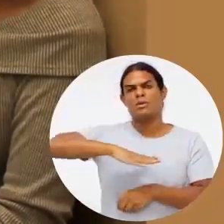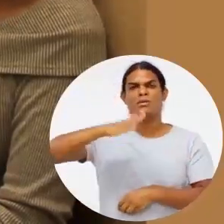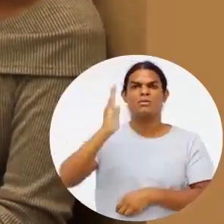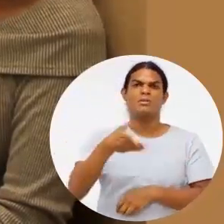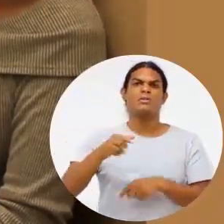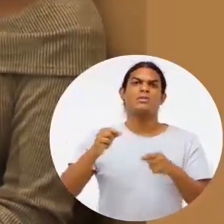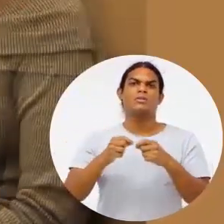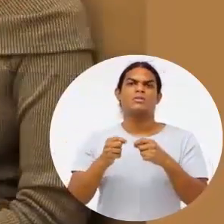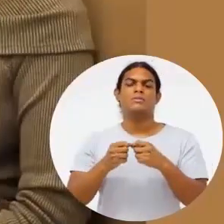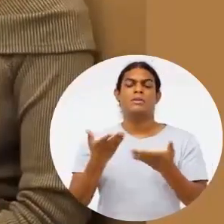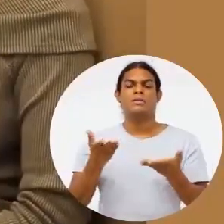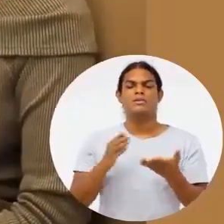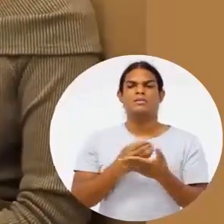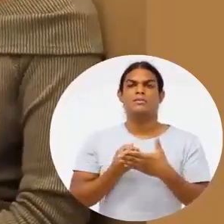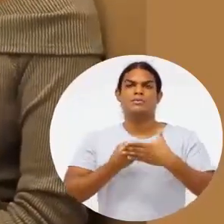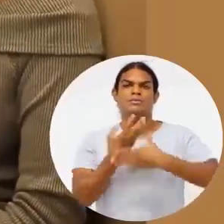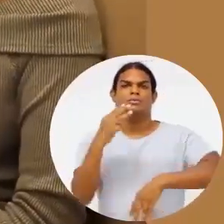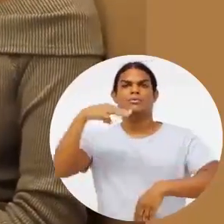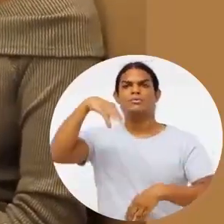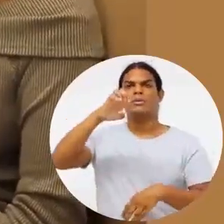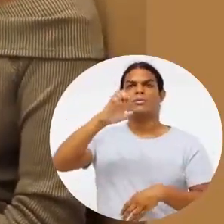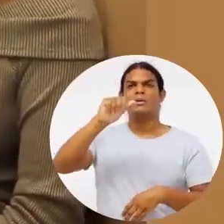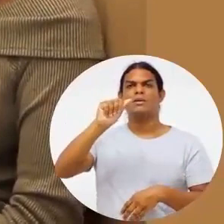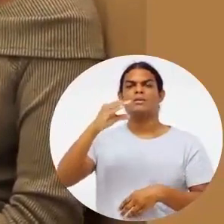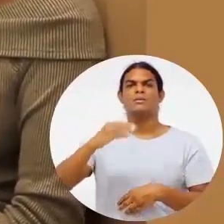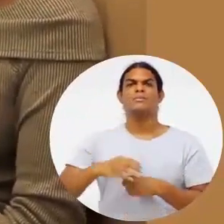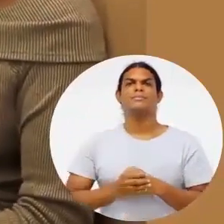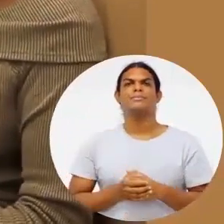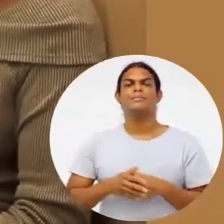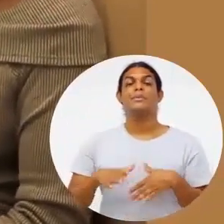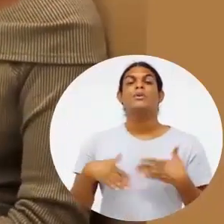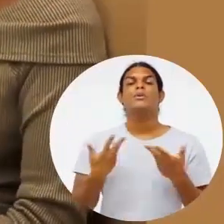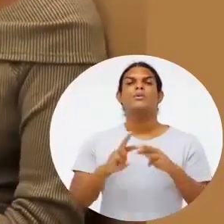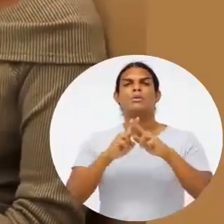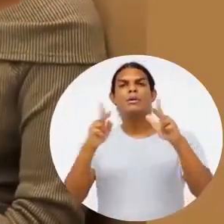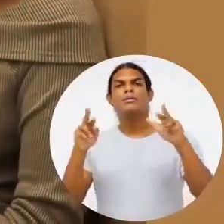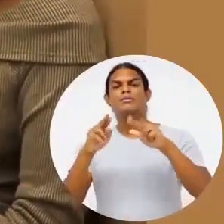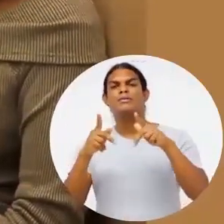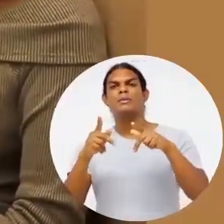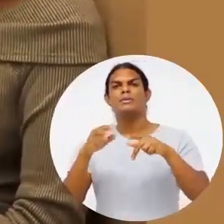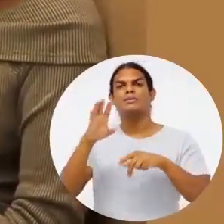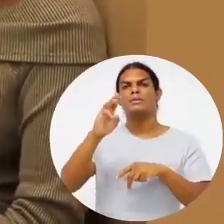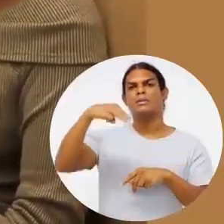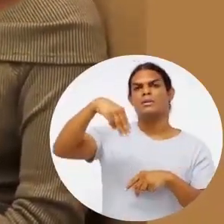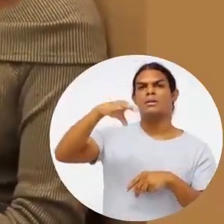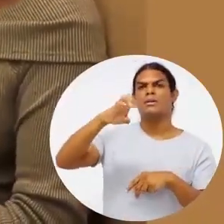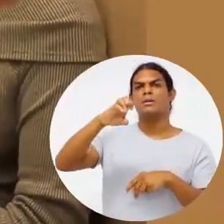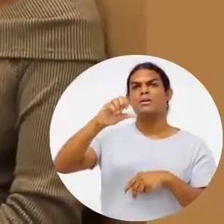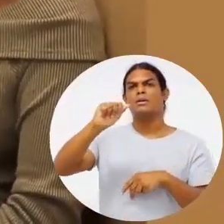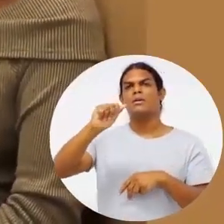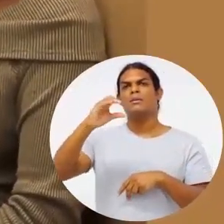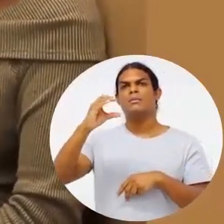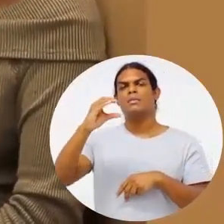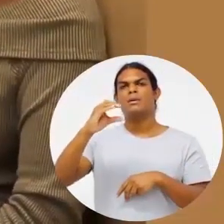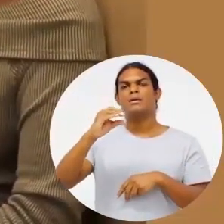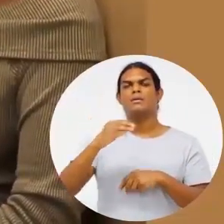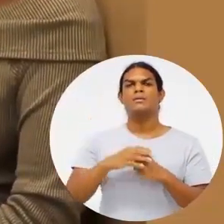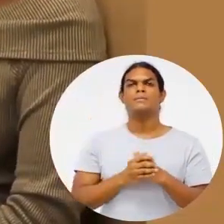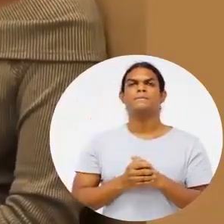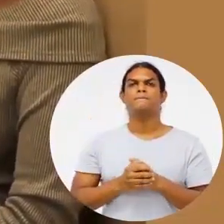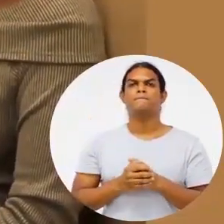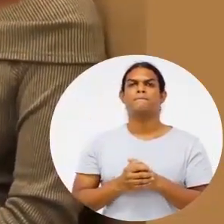que surgiu a MEAC. Então, qual a diferença que a senhora pode destacar entre a MEAC e a intervenção